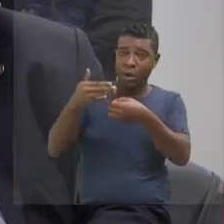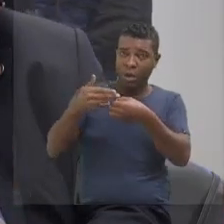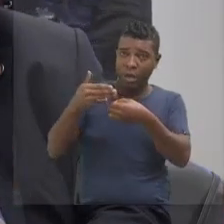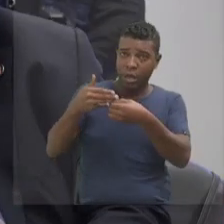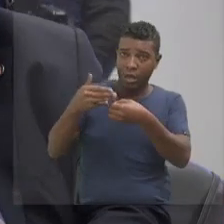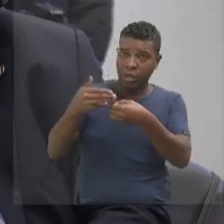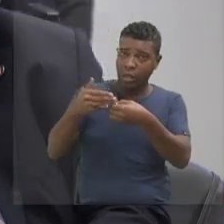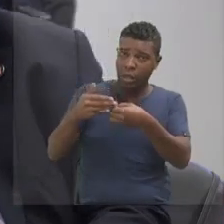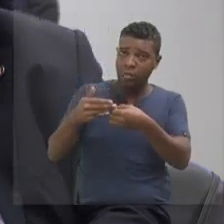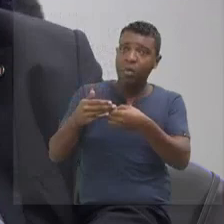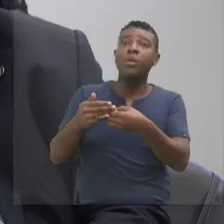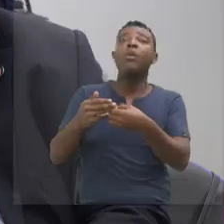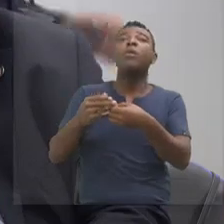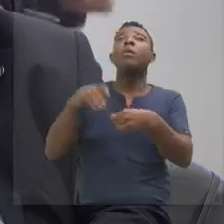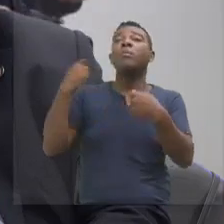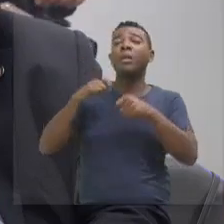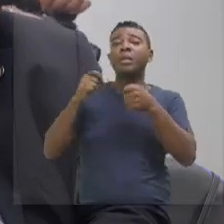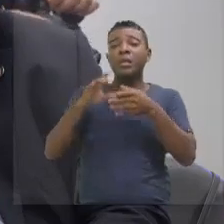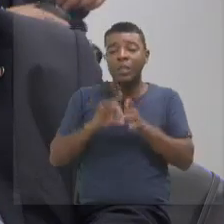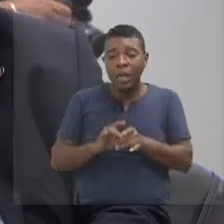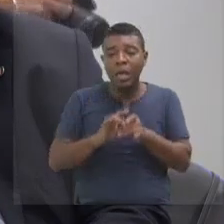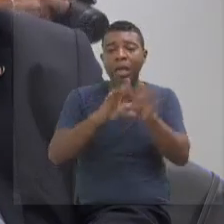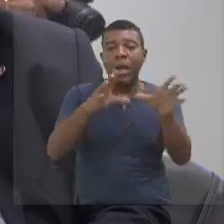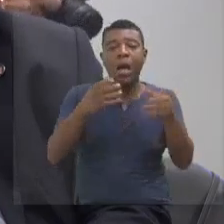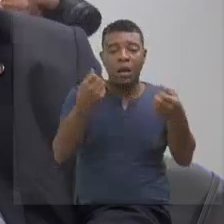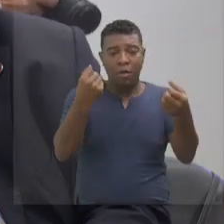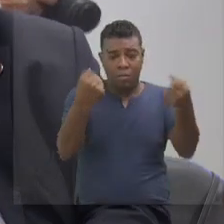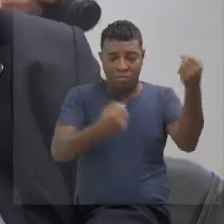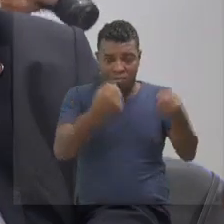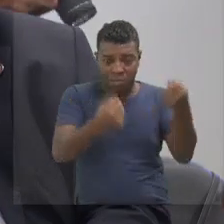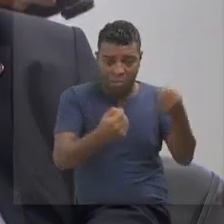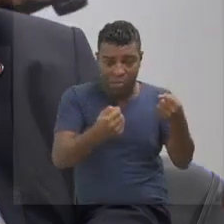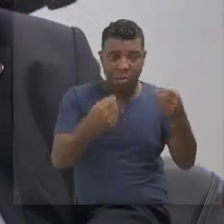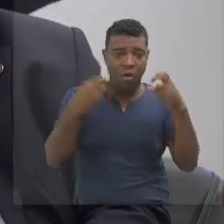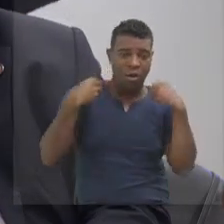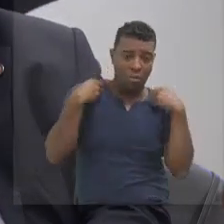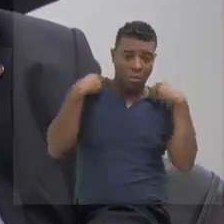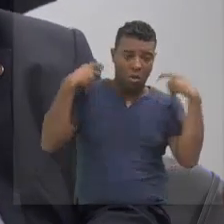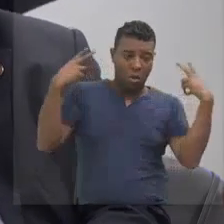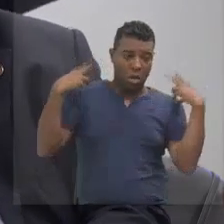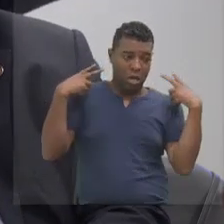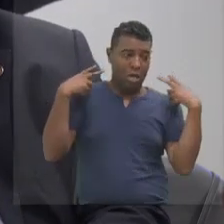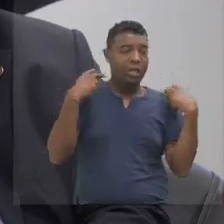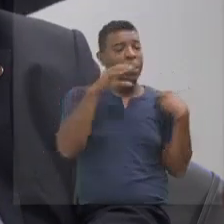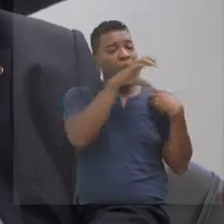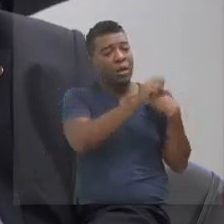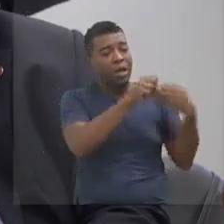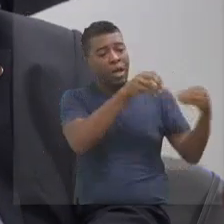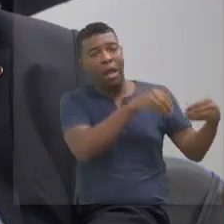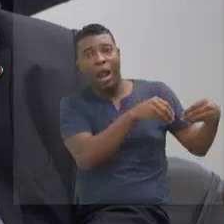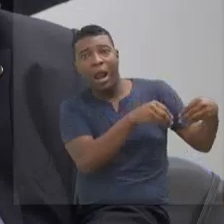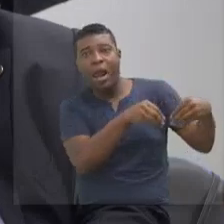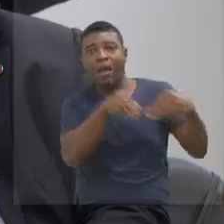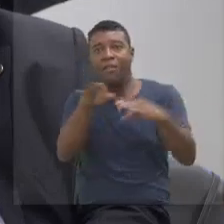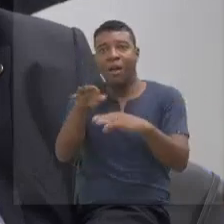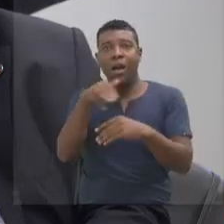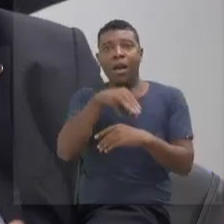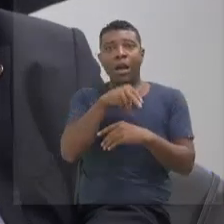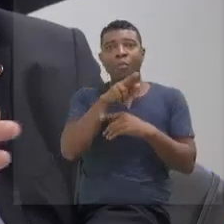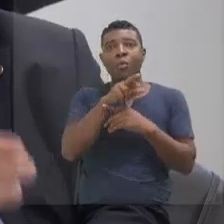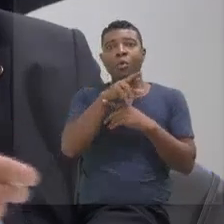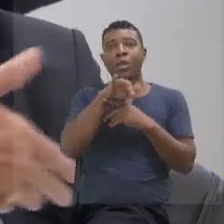disponibilizar um veículo e um motorista para levar aquele paciente que já é atendido em Muriaé para Muriaé